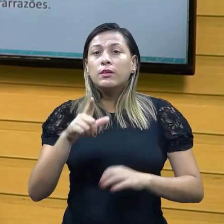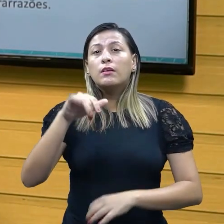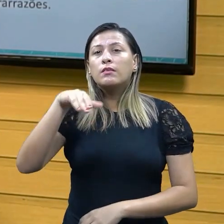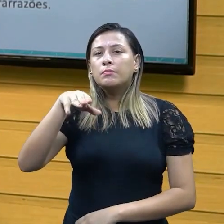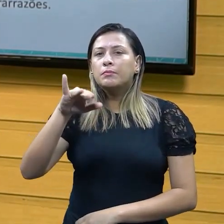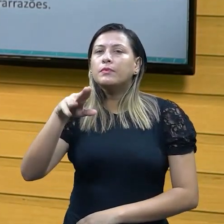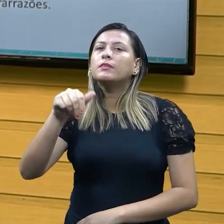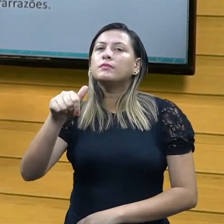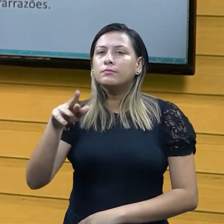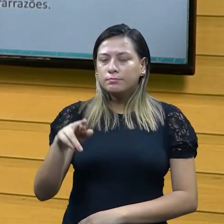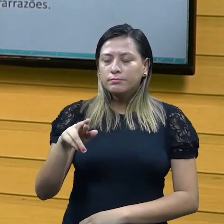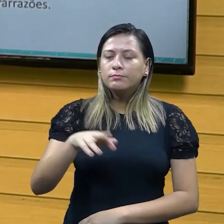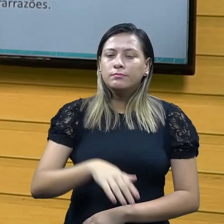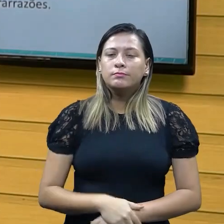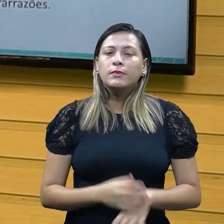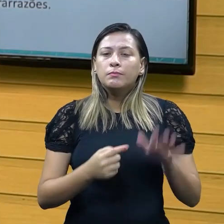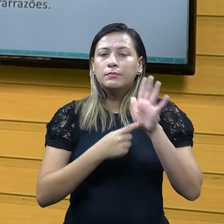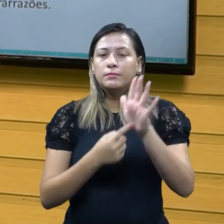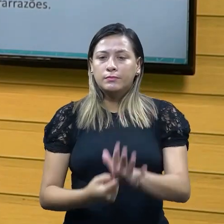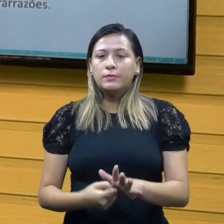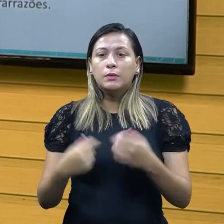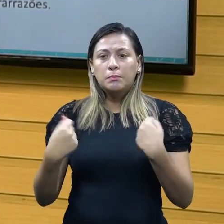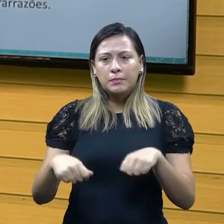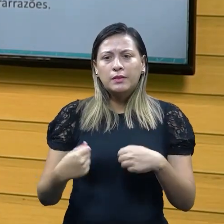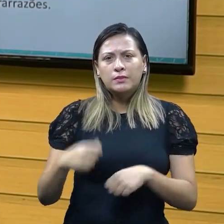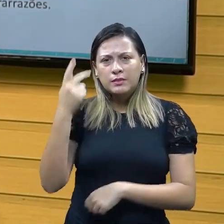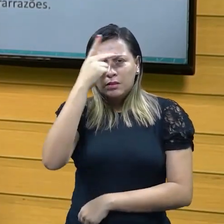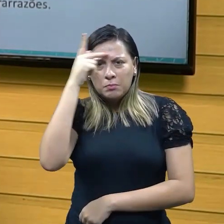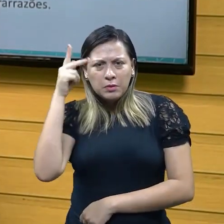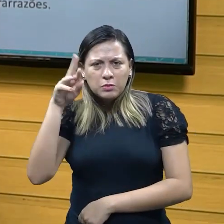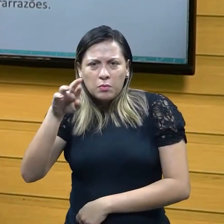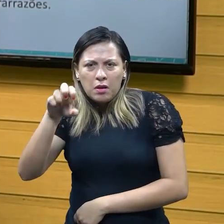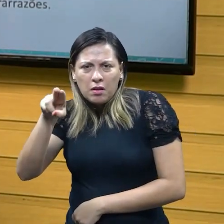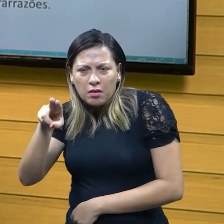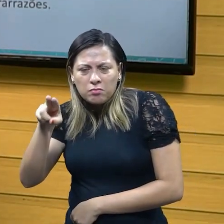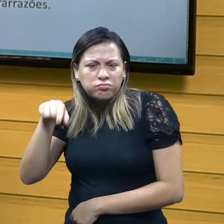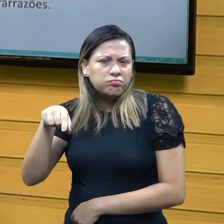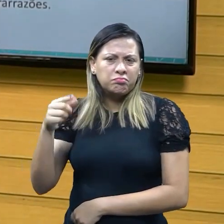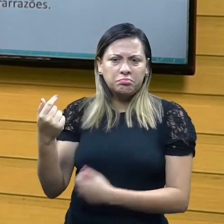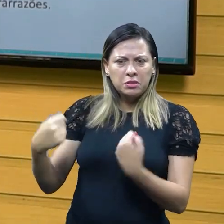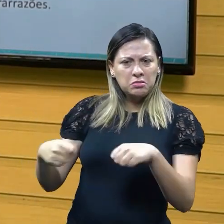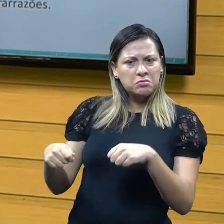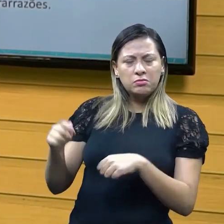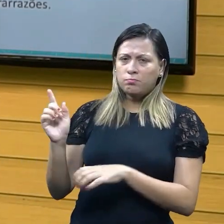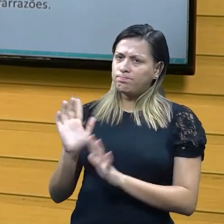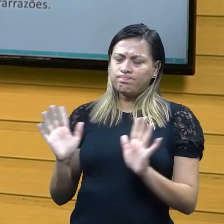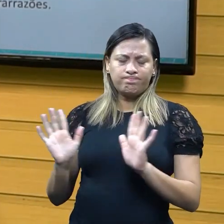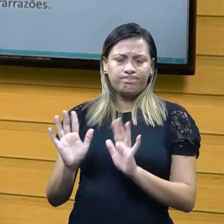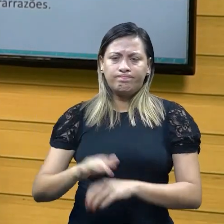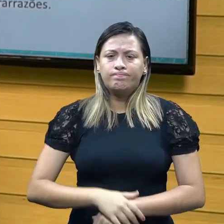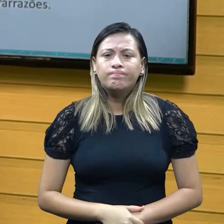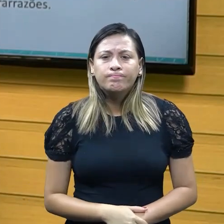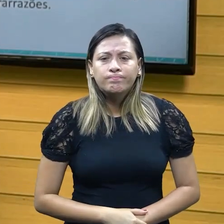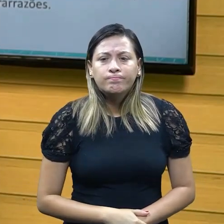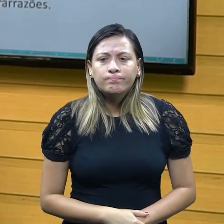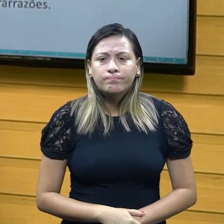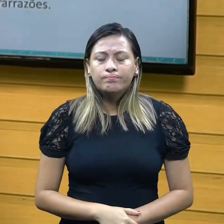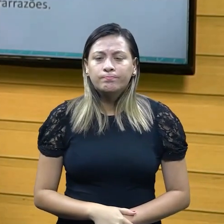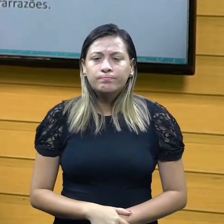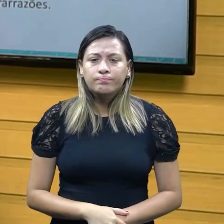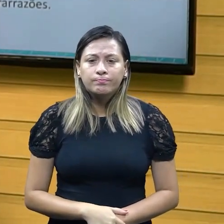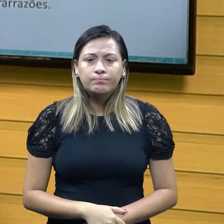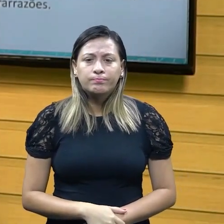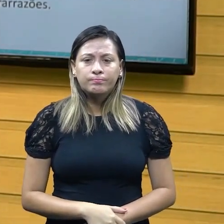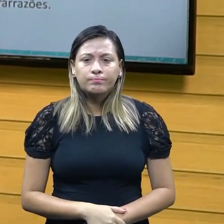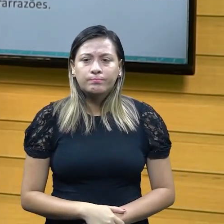liminar. Precisa da audiência do réu? Não, em caso de extrema urgência, certo? Então ele vai conceder a liminar. E aí